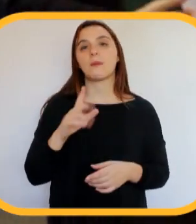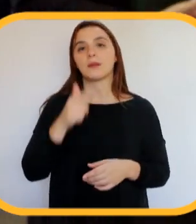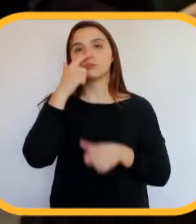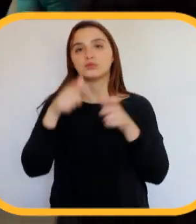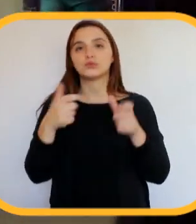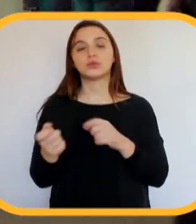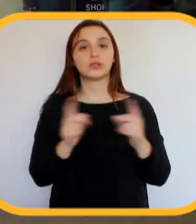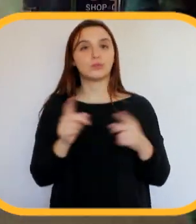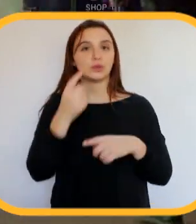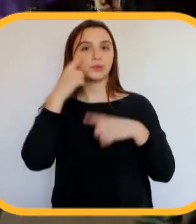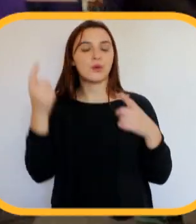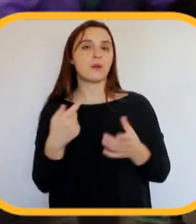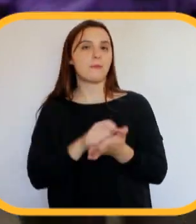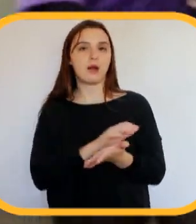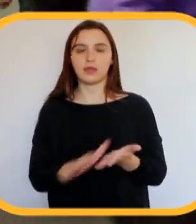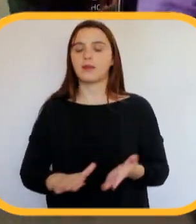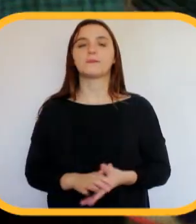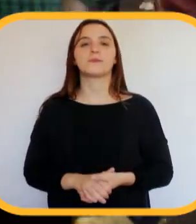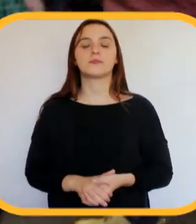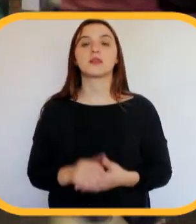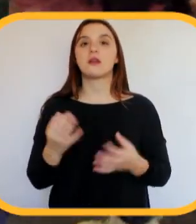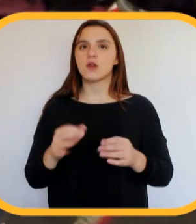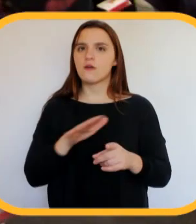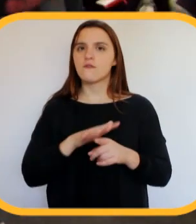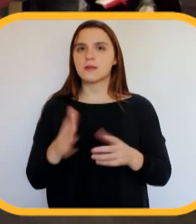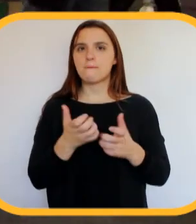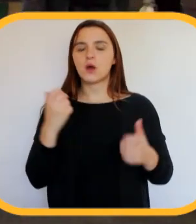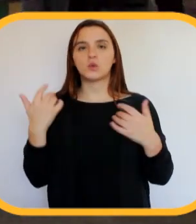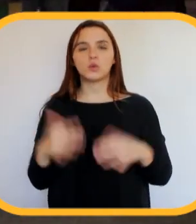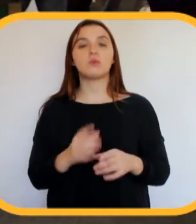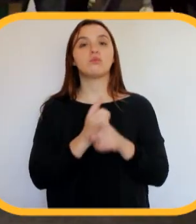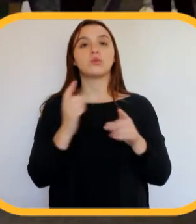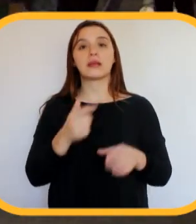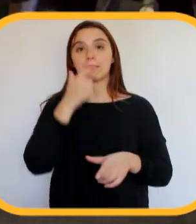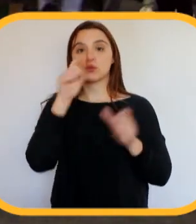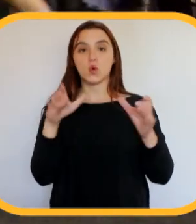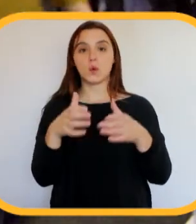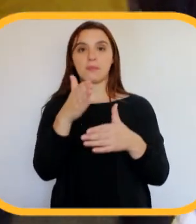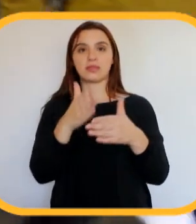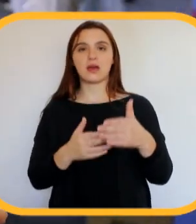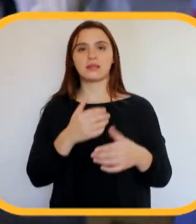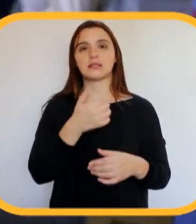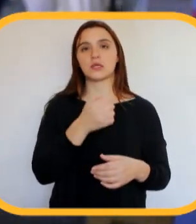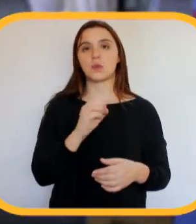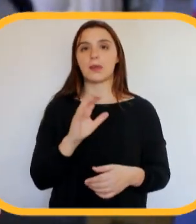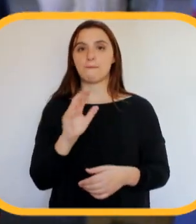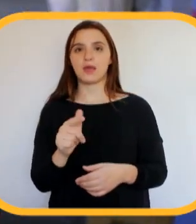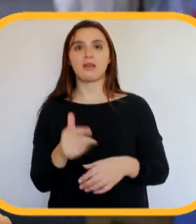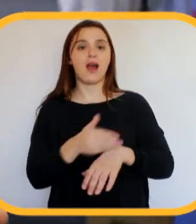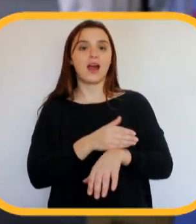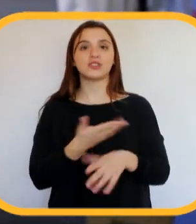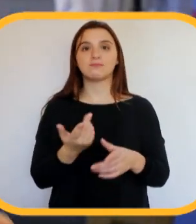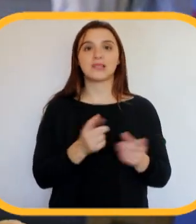mil pessoas que andam em transportes públicos gratuitos. E isso teve um impacto enorme, porque metade dessas pessoas, quase 50